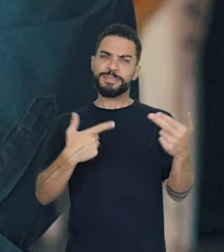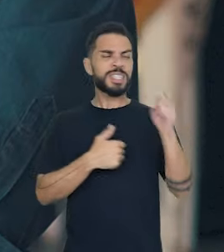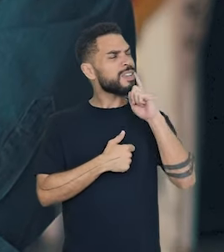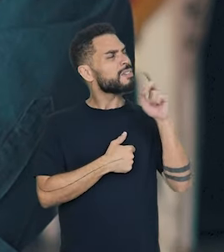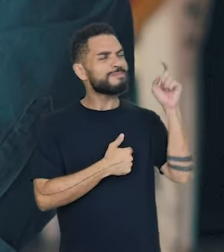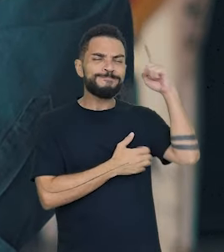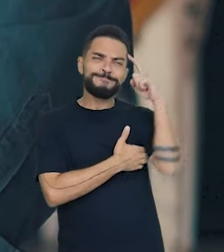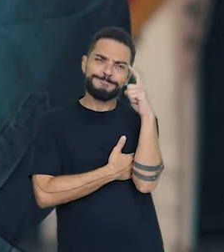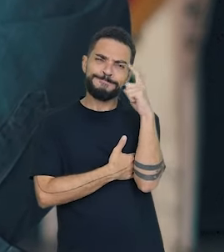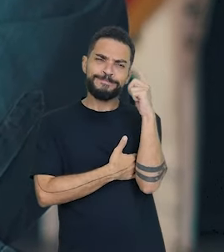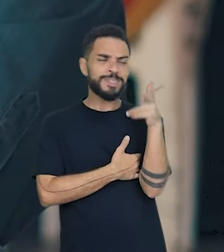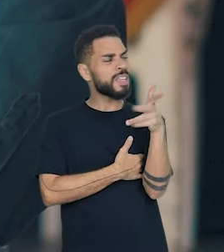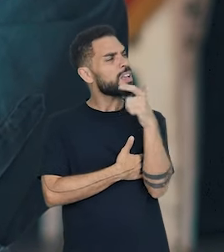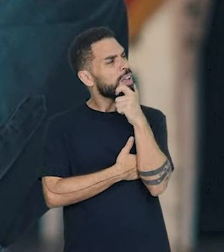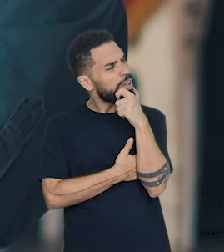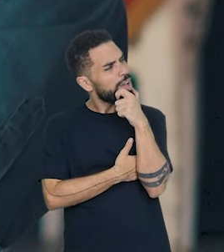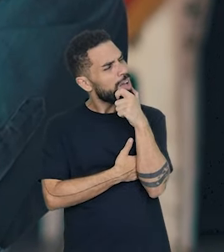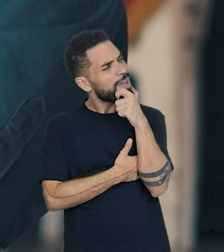é o seguinte, hein?